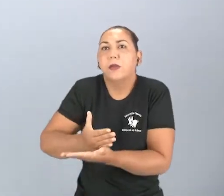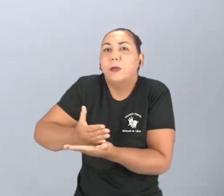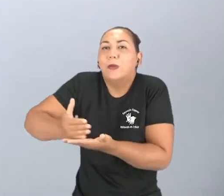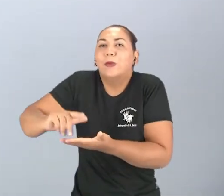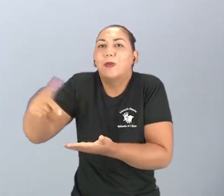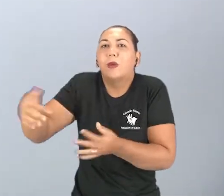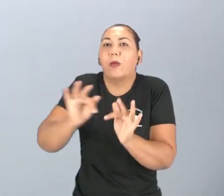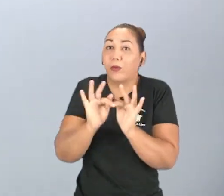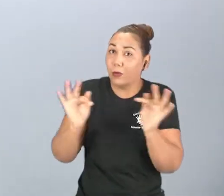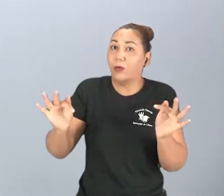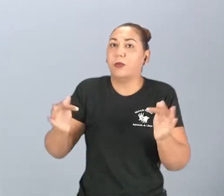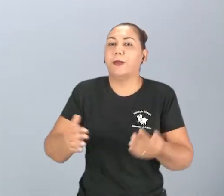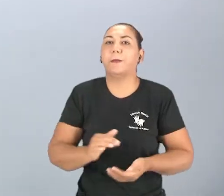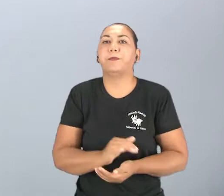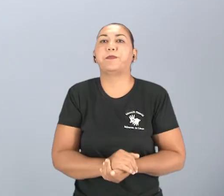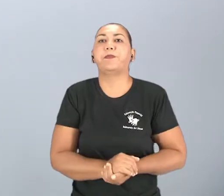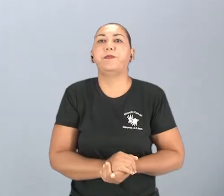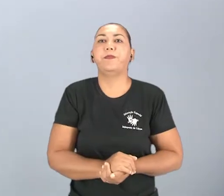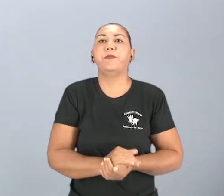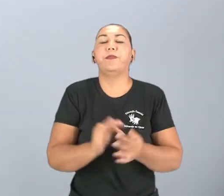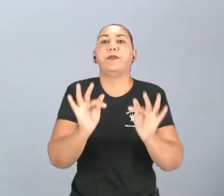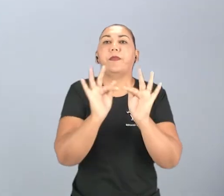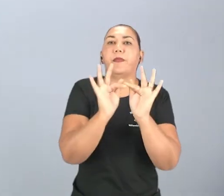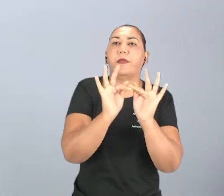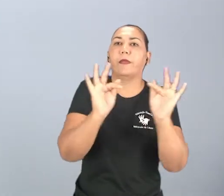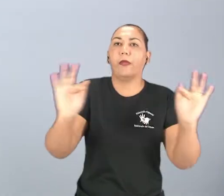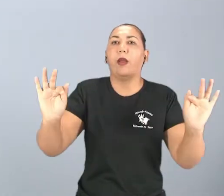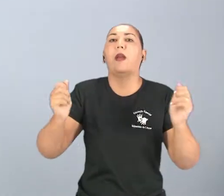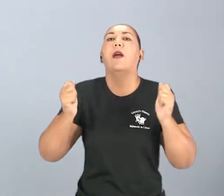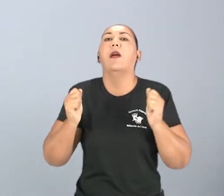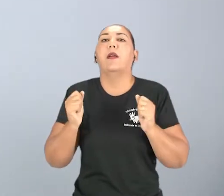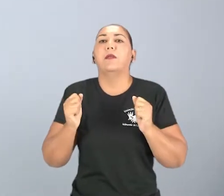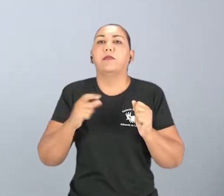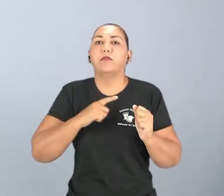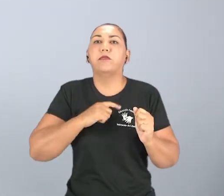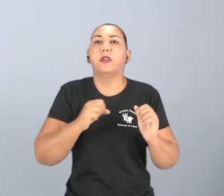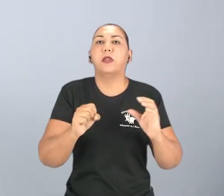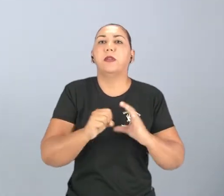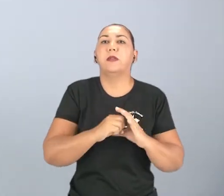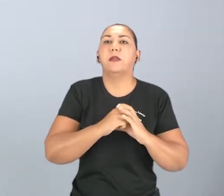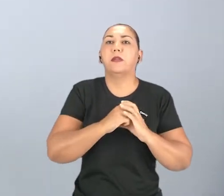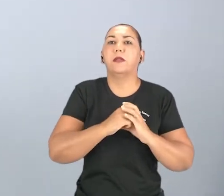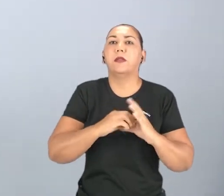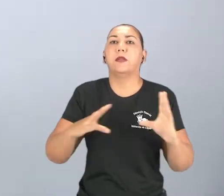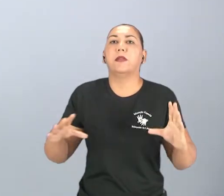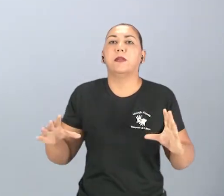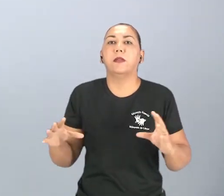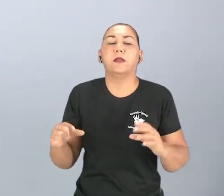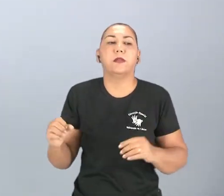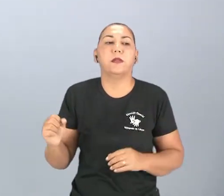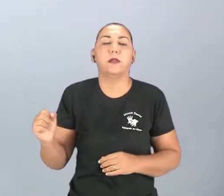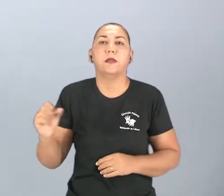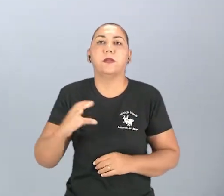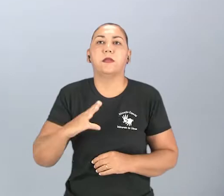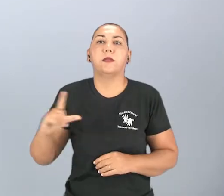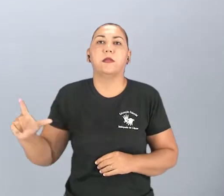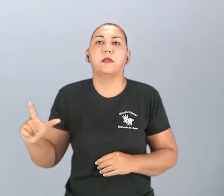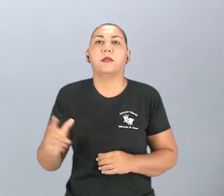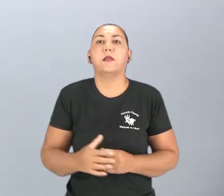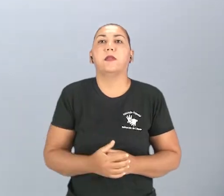frases, elas podem receber classificações. Aqui, nós vamos estabelecer um recorte dos tipos de frase para duas,